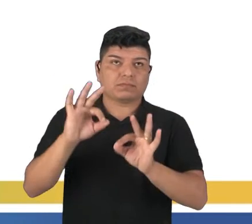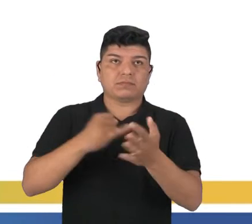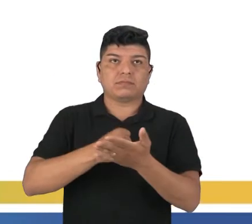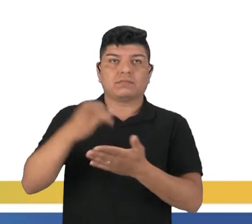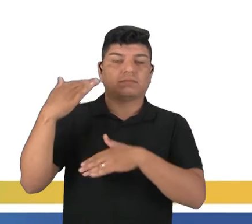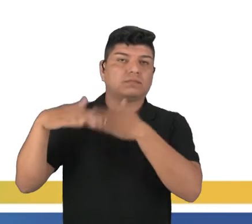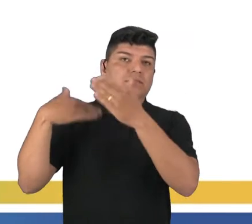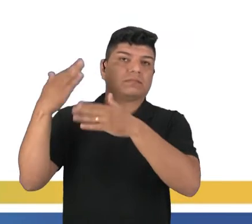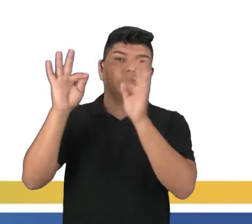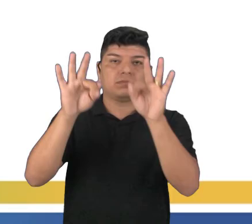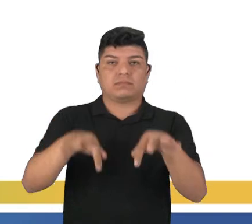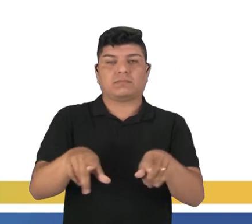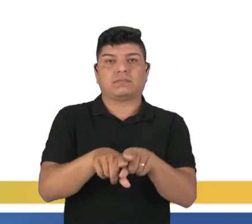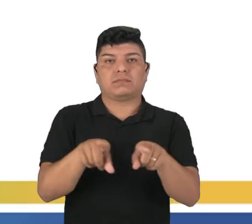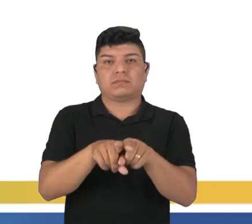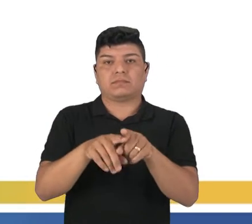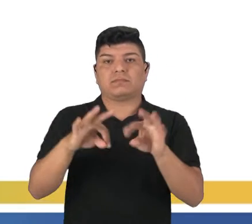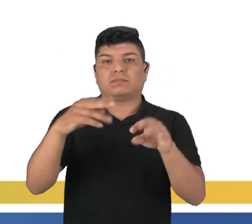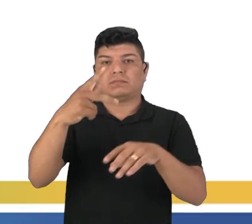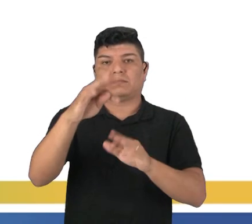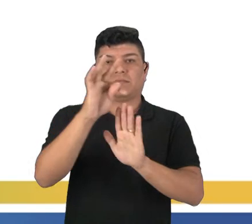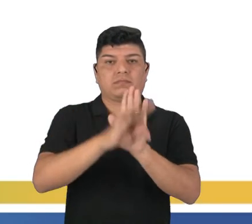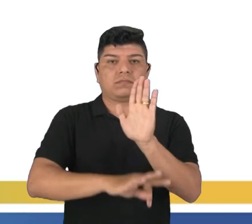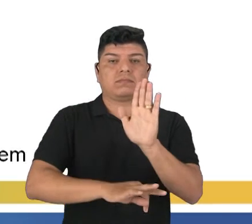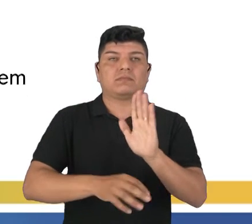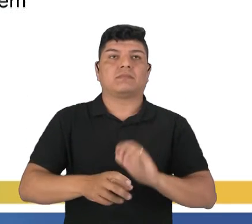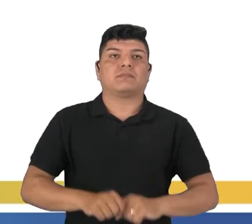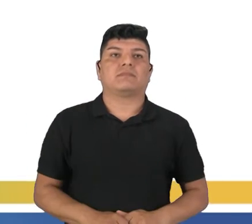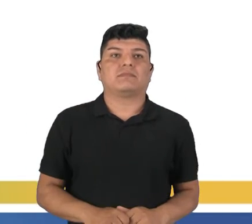no desenvolvimento e na conclusão o seu texto, tá?